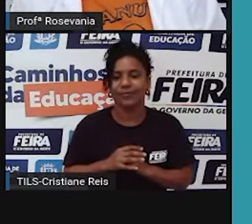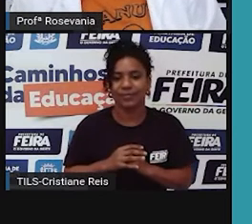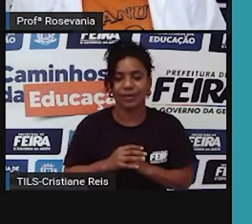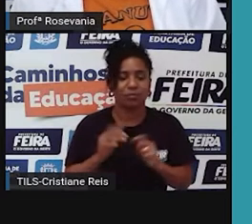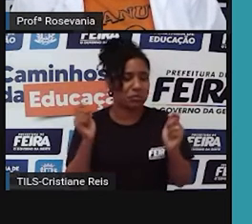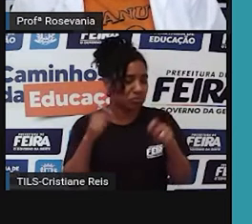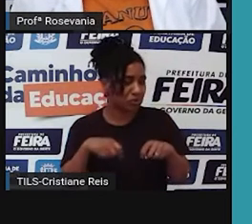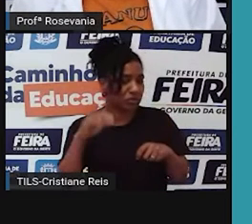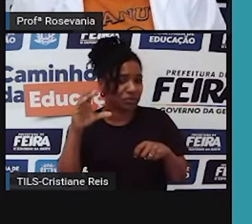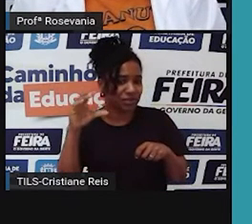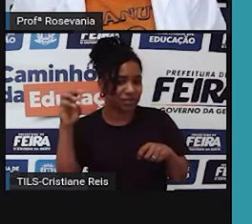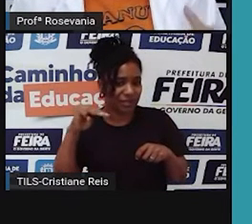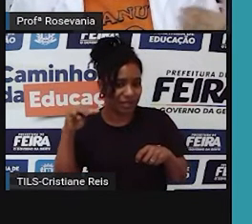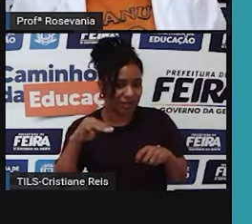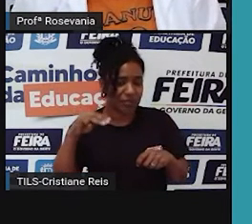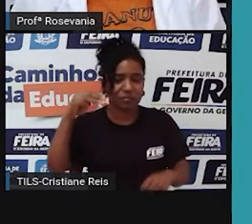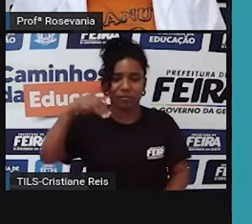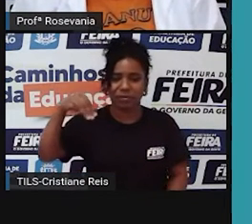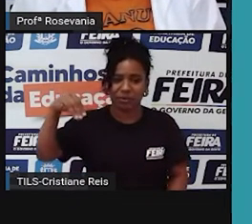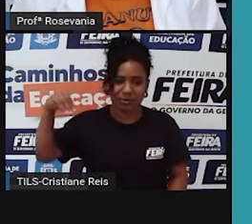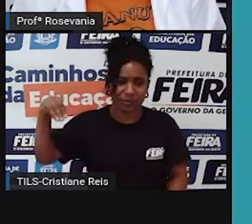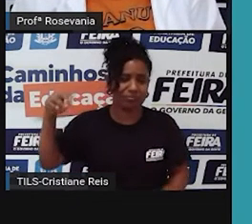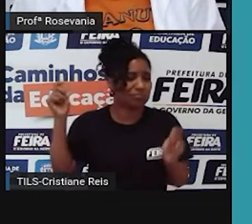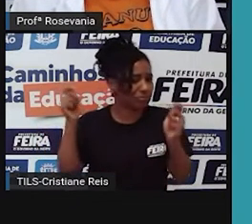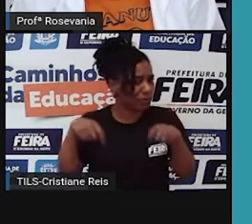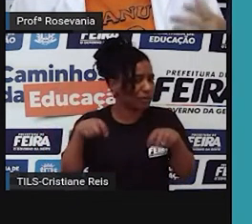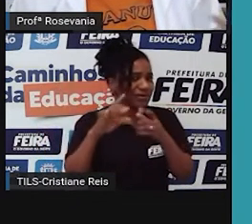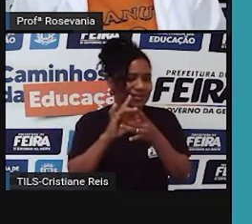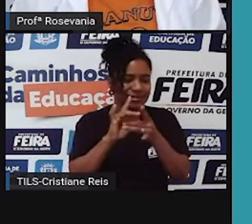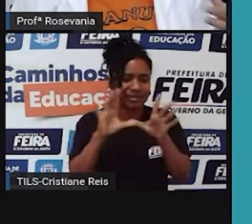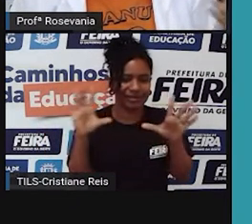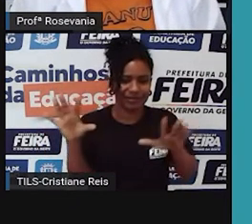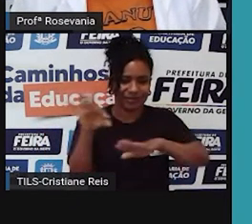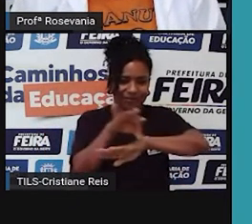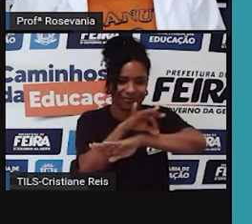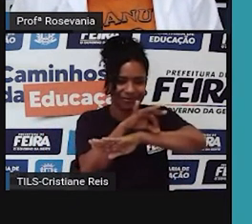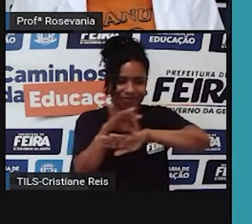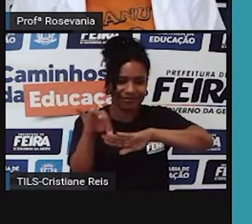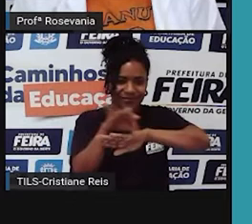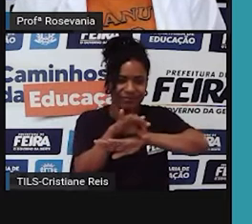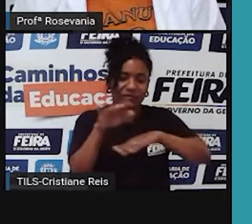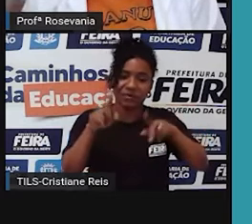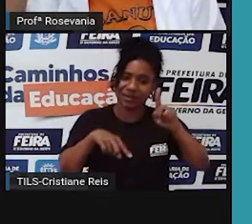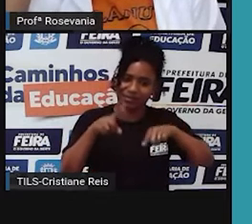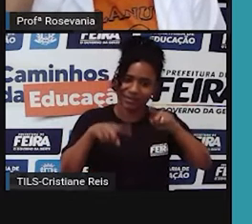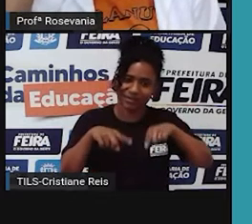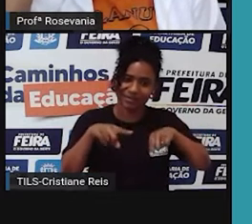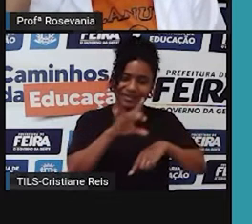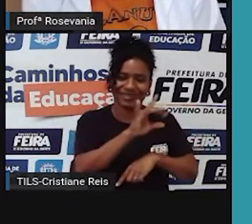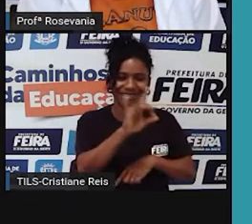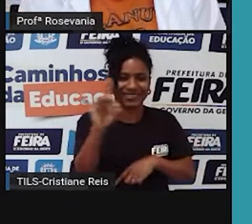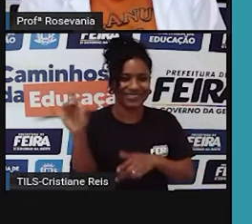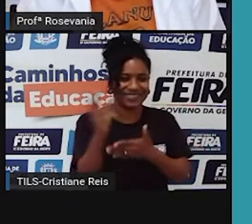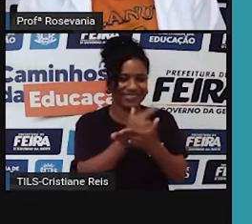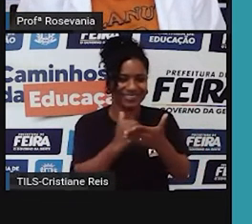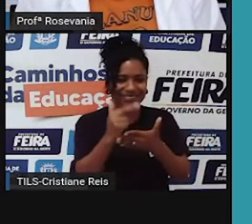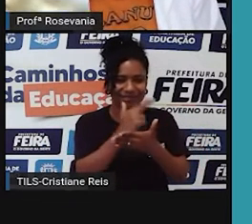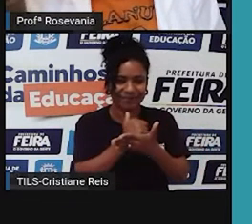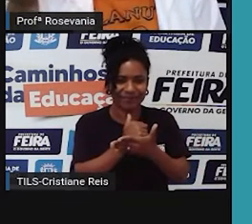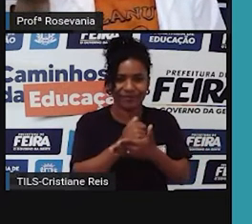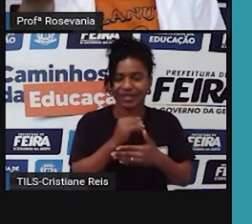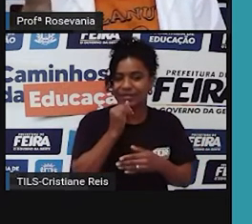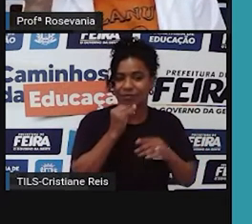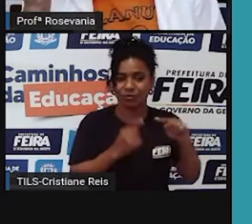aqui centímetro, posso ter milímetro, não tem nada que me impeça de fazer, a depender do desenhozinho que eu vou fazer. Vai que eu quero representar, por exemplo,